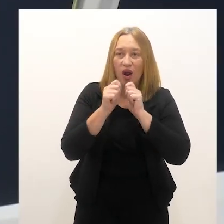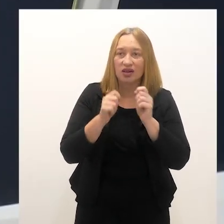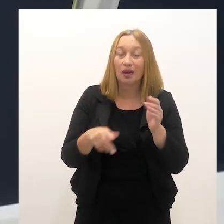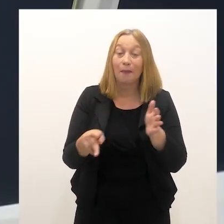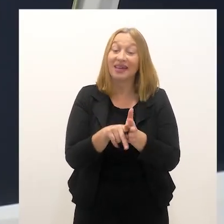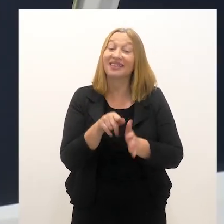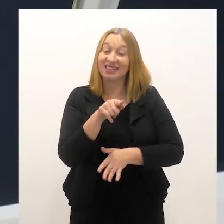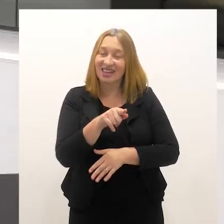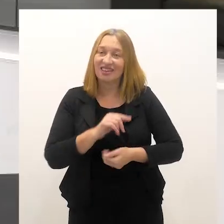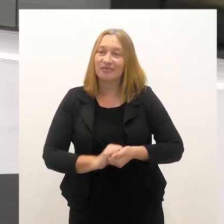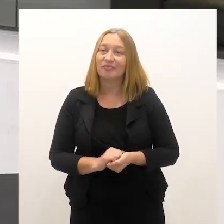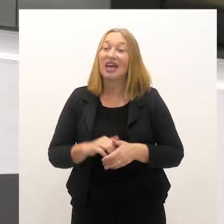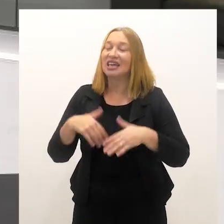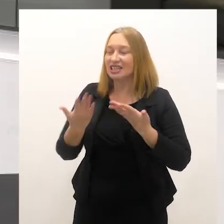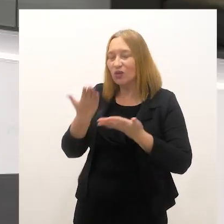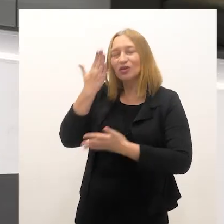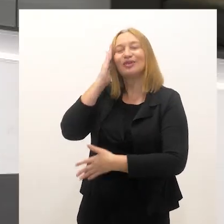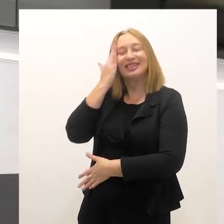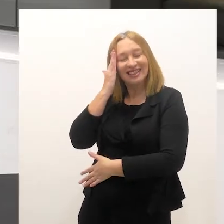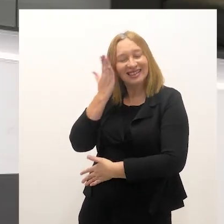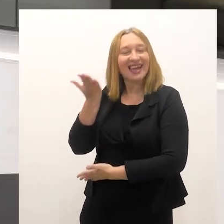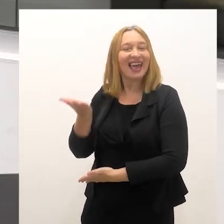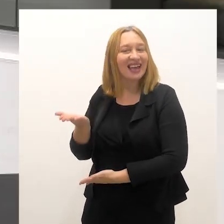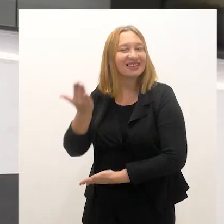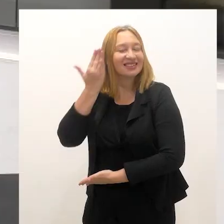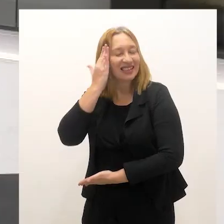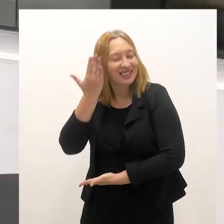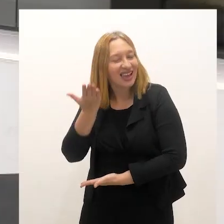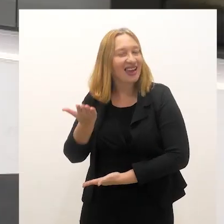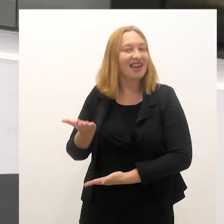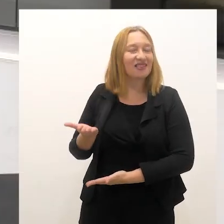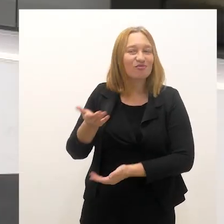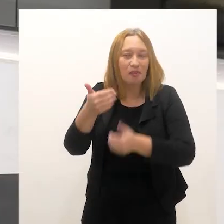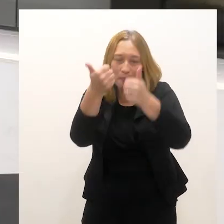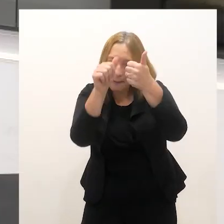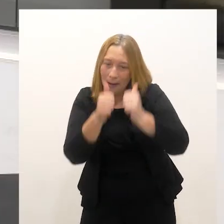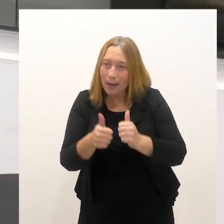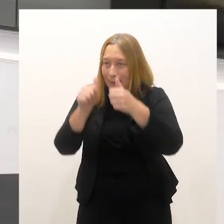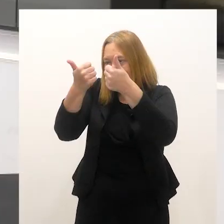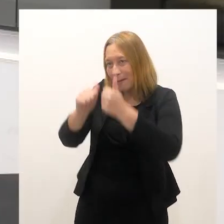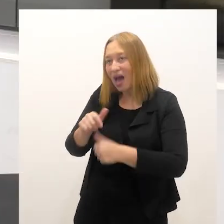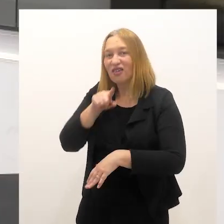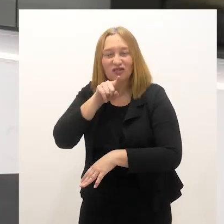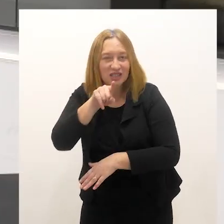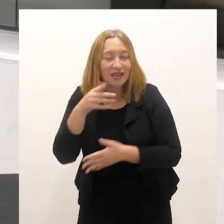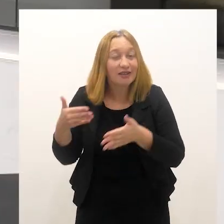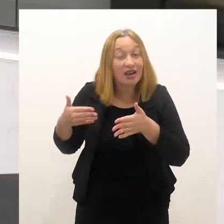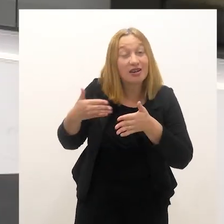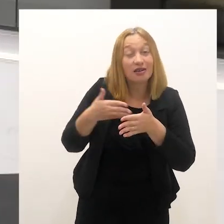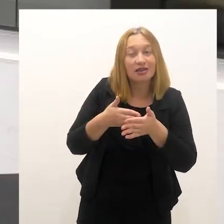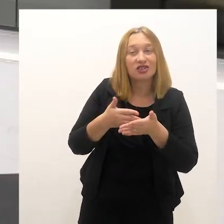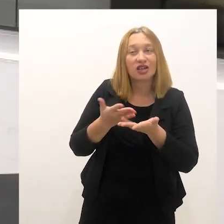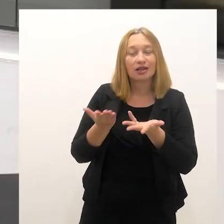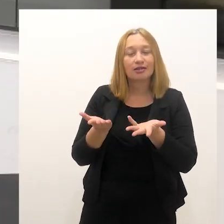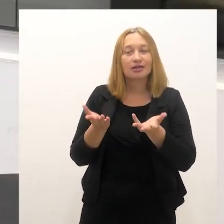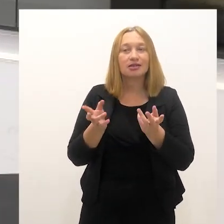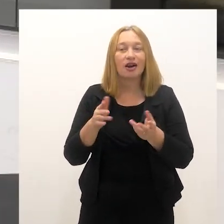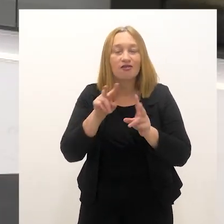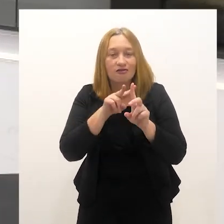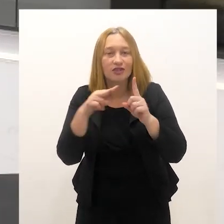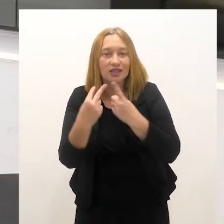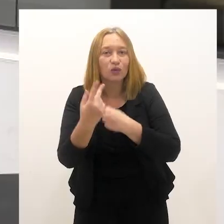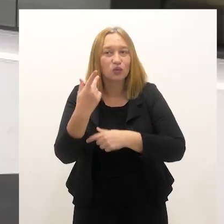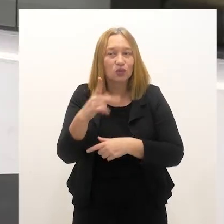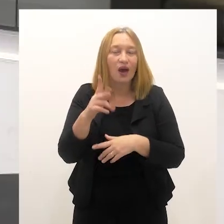Vem daí. Estamos compreendendo, né? Estamos buscando ali, analisando você, até chegar